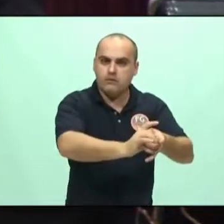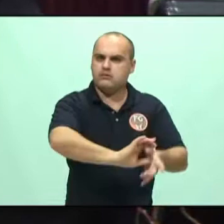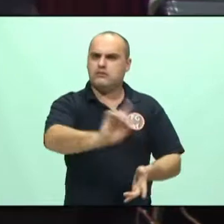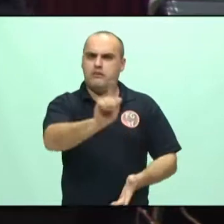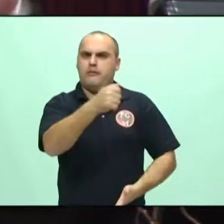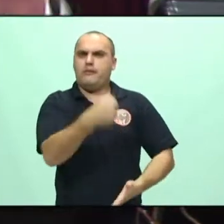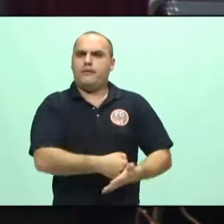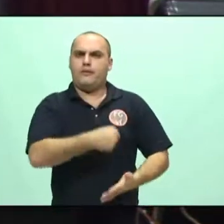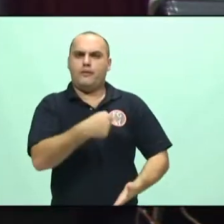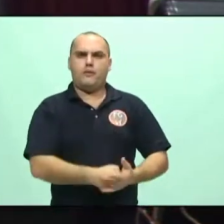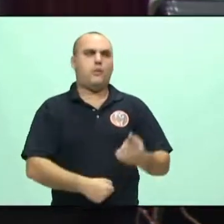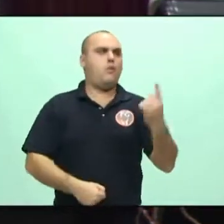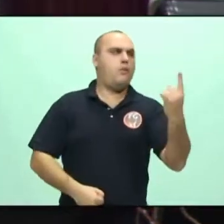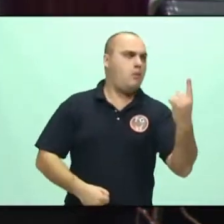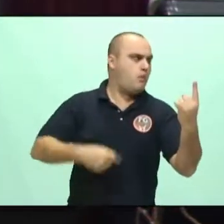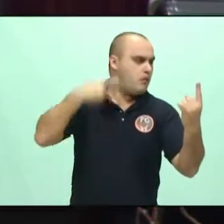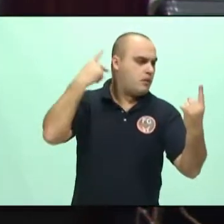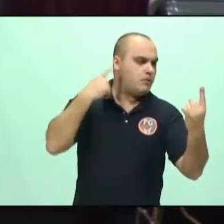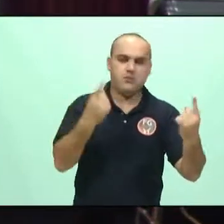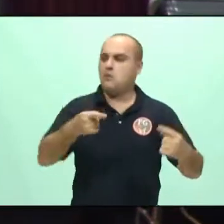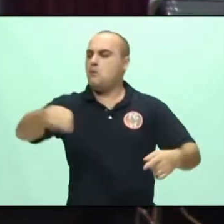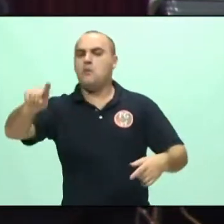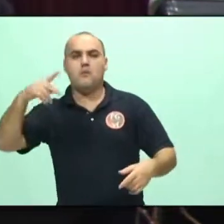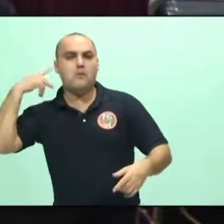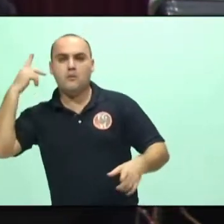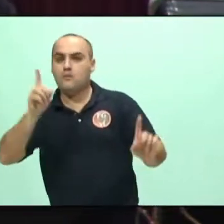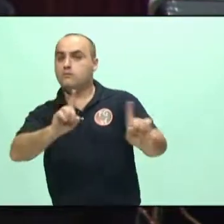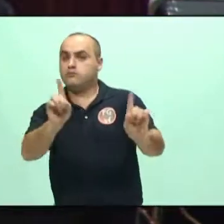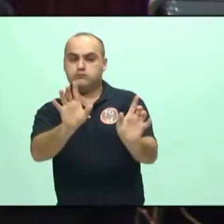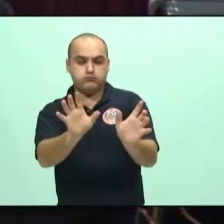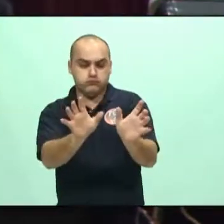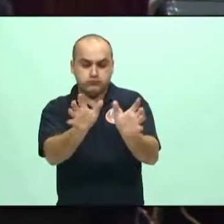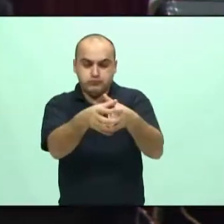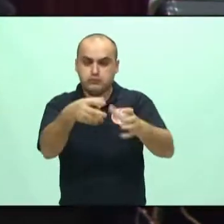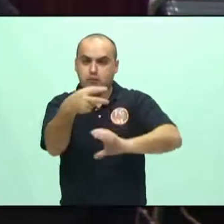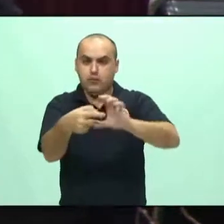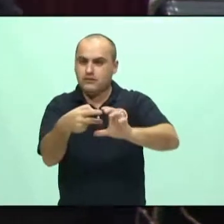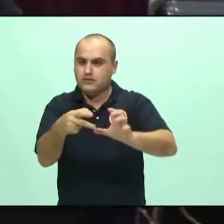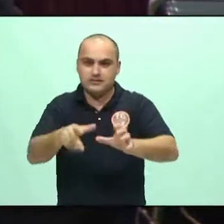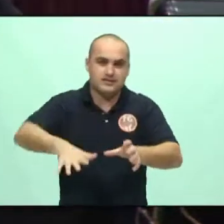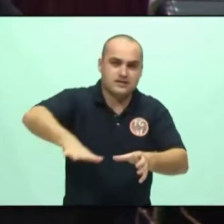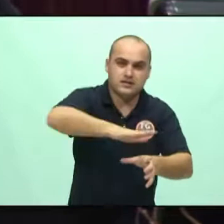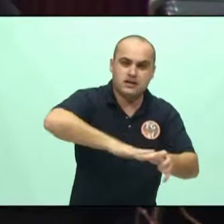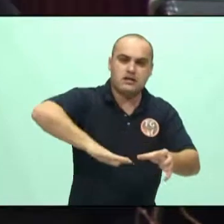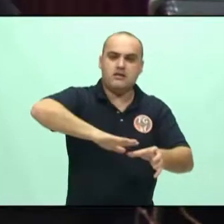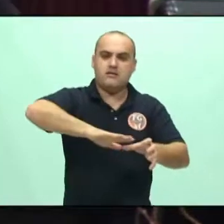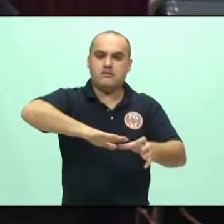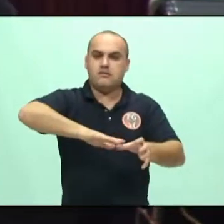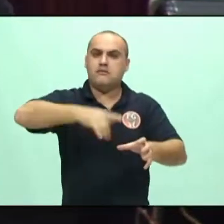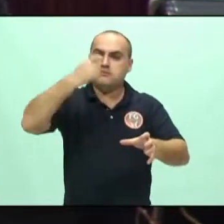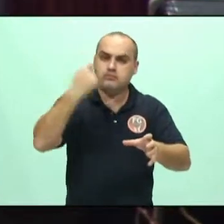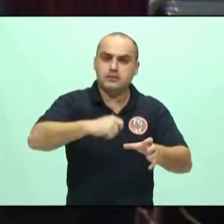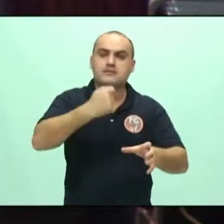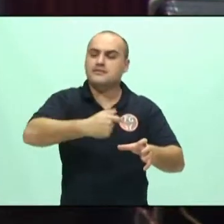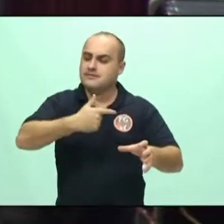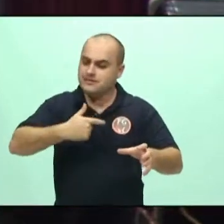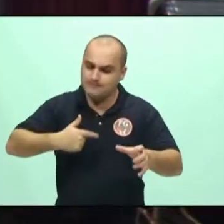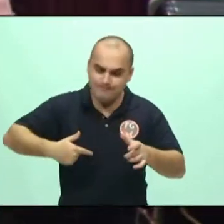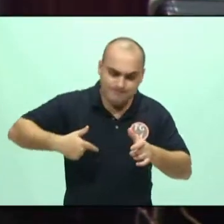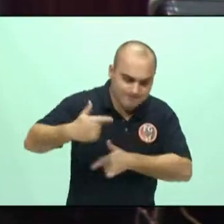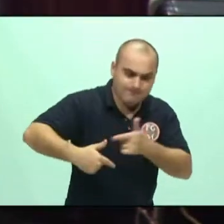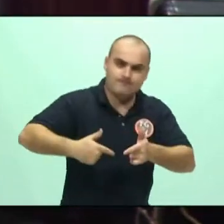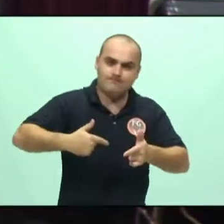do vereador ah ou do vereador B isso tem que ser uma luta desta casa esta casa tem que ir para cima do Governo do Estado